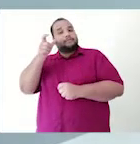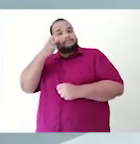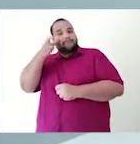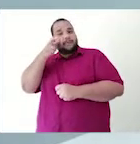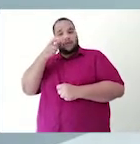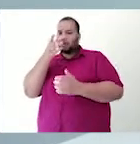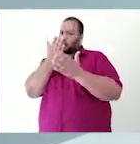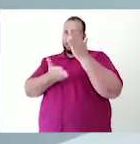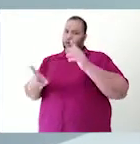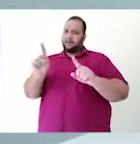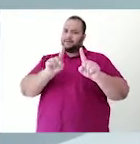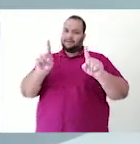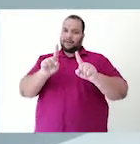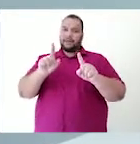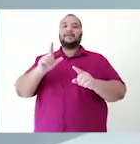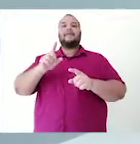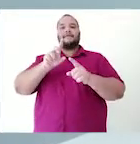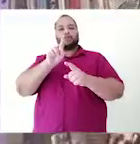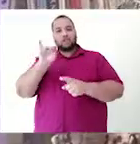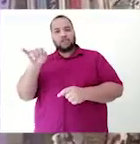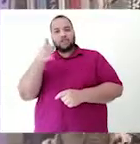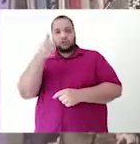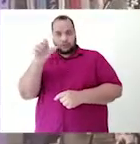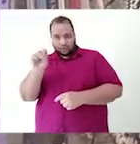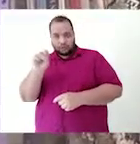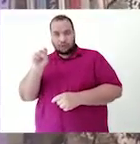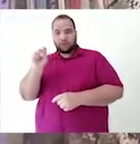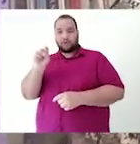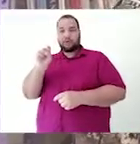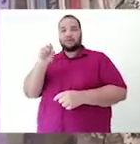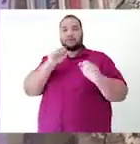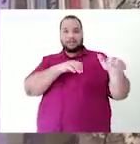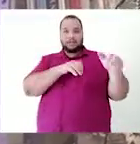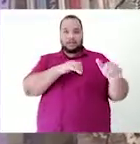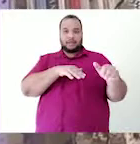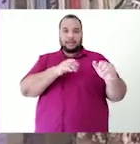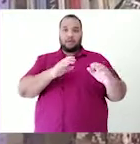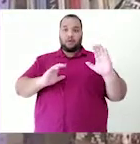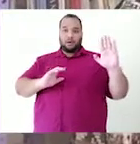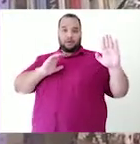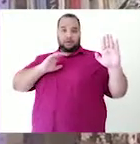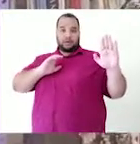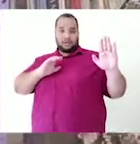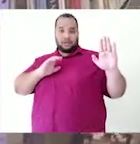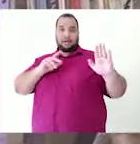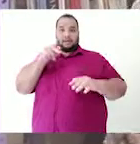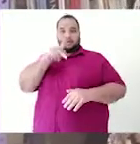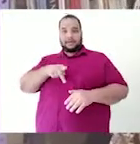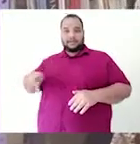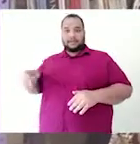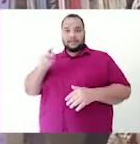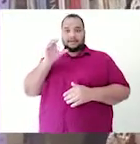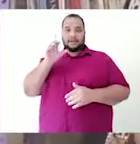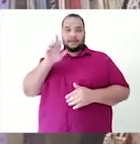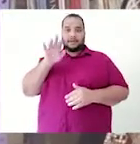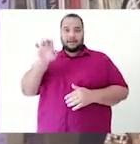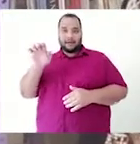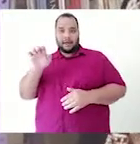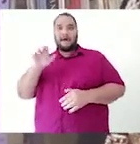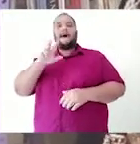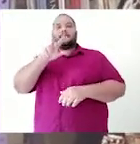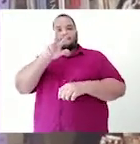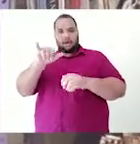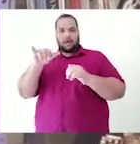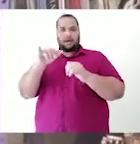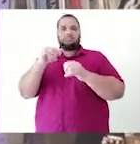Regional de Engenharia e Agronomia do Amapá. Não percam o debate dia 18, próximo, com os candidatos